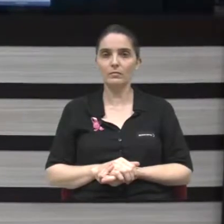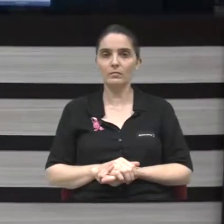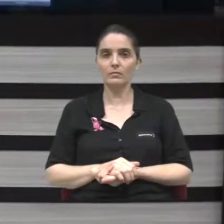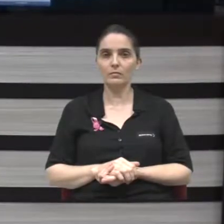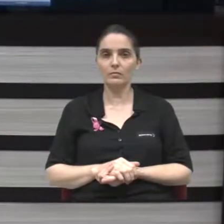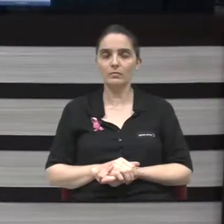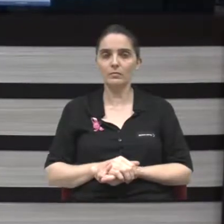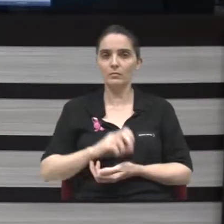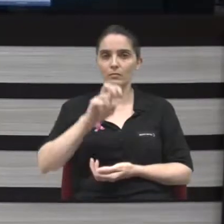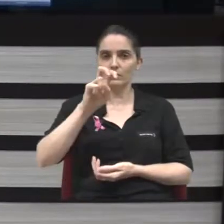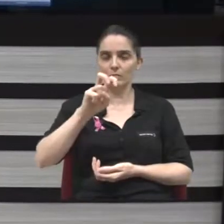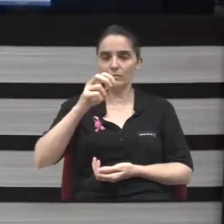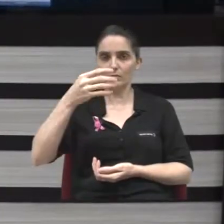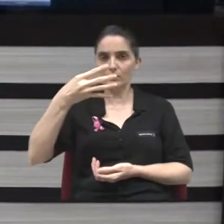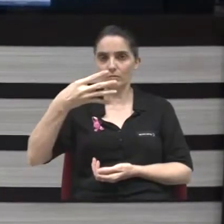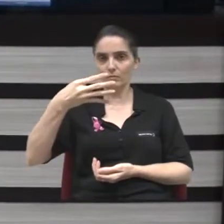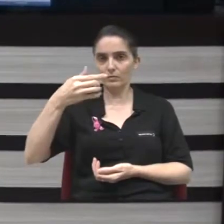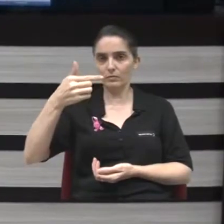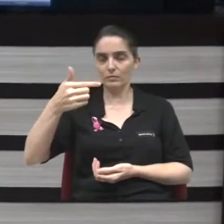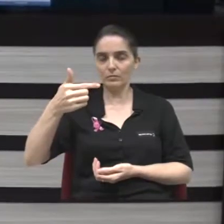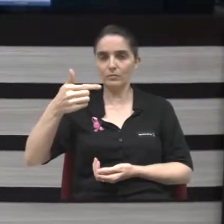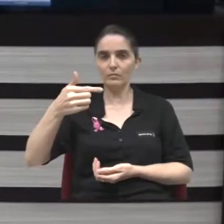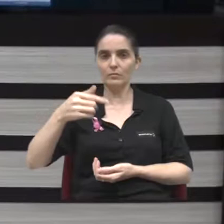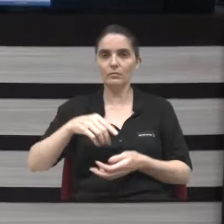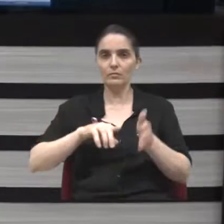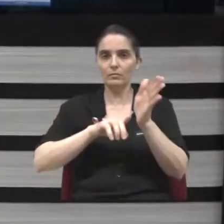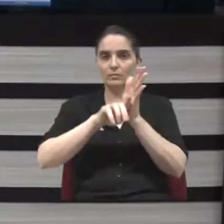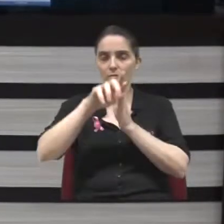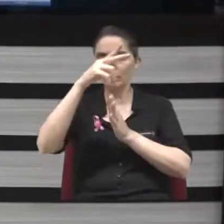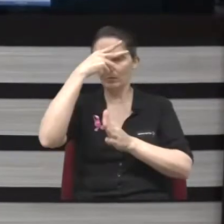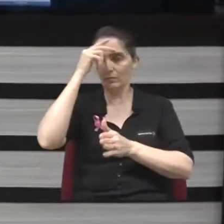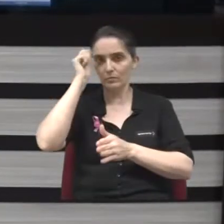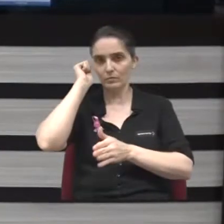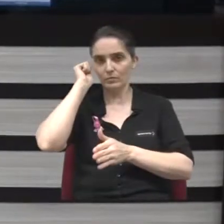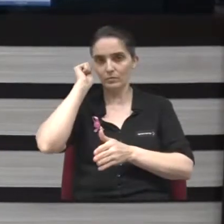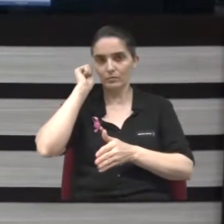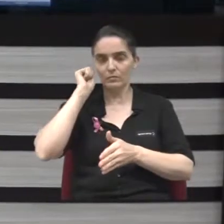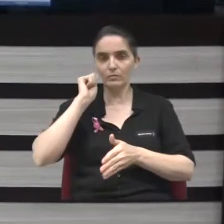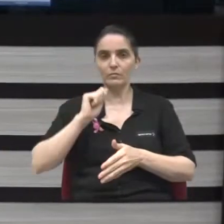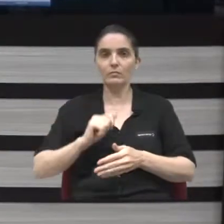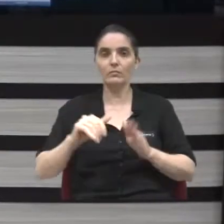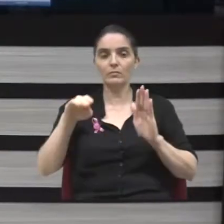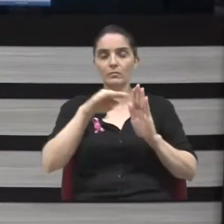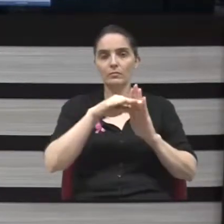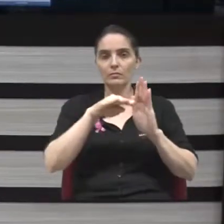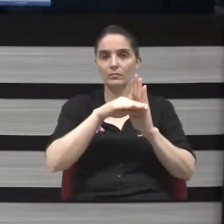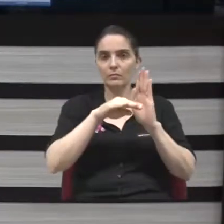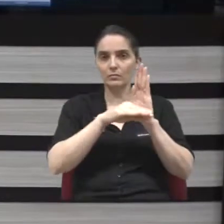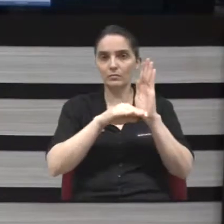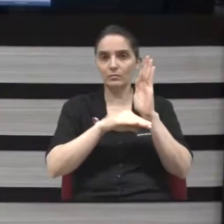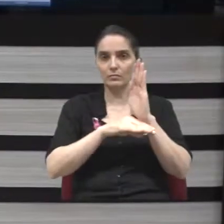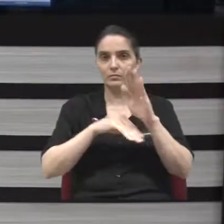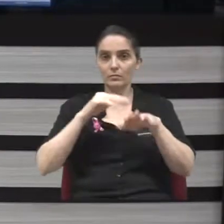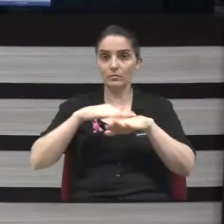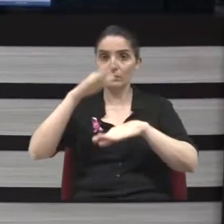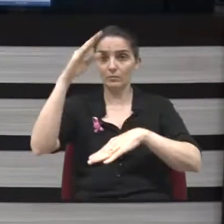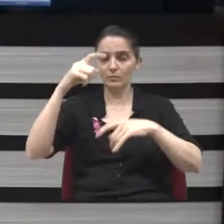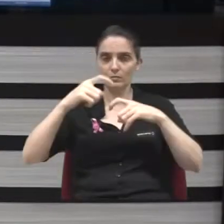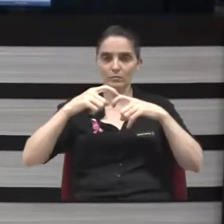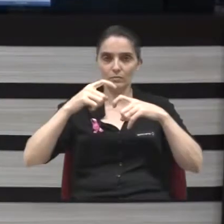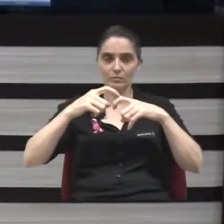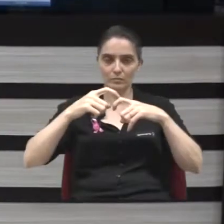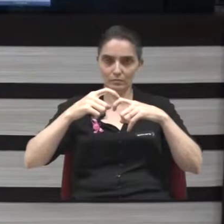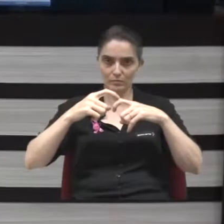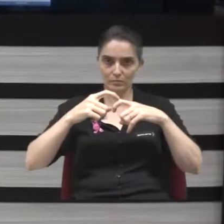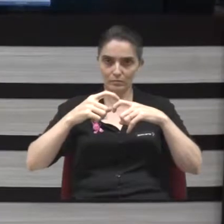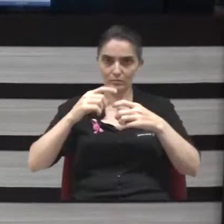Requerimento 542. Requer informações sobre a renovação do programa Mais Médicos em Limeira. Autoria, vereadora Érica